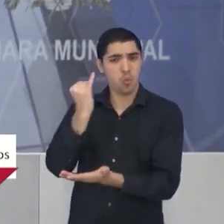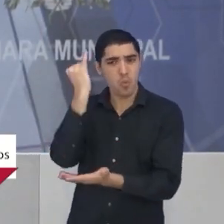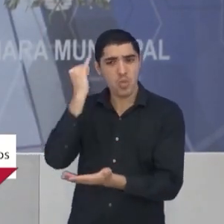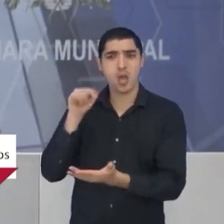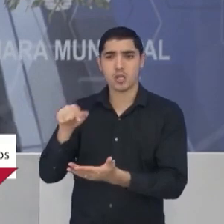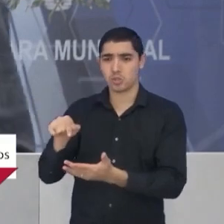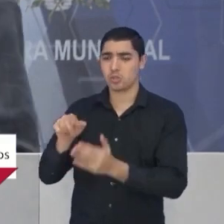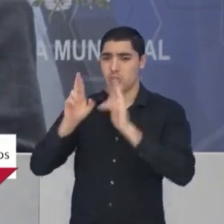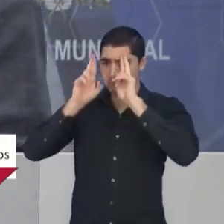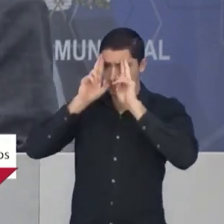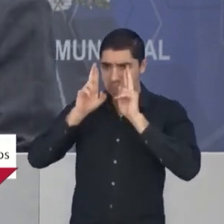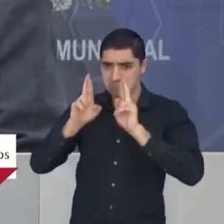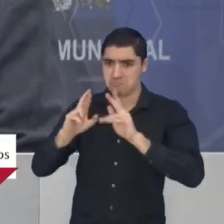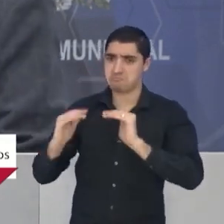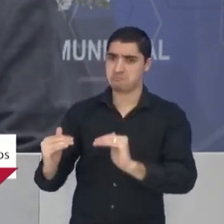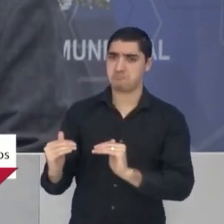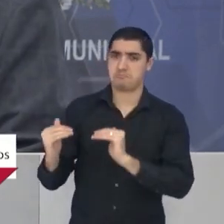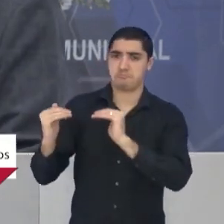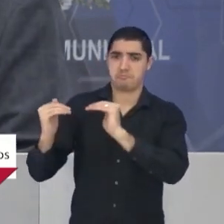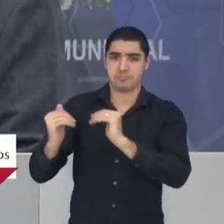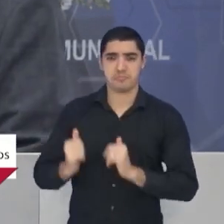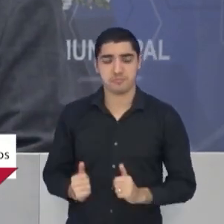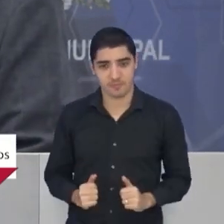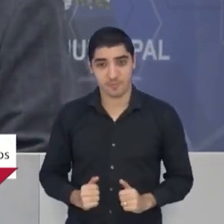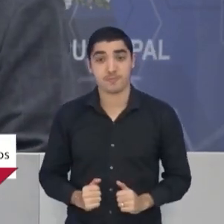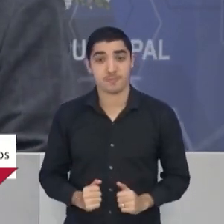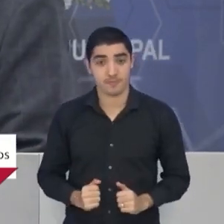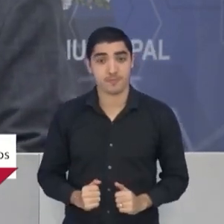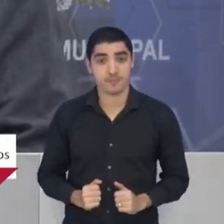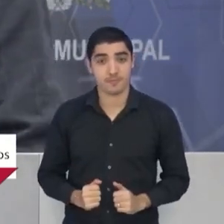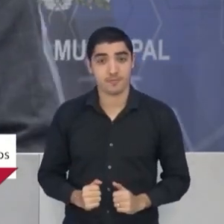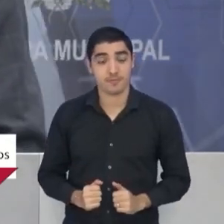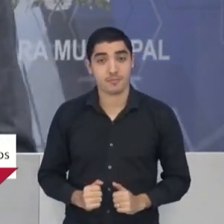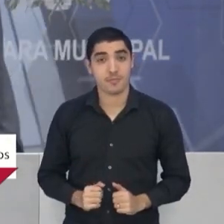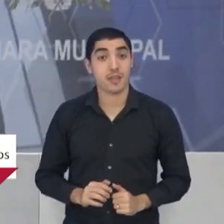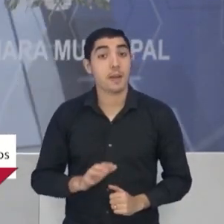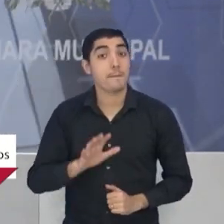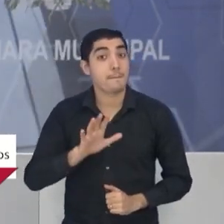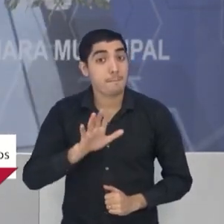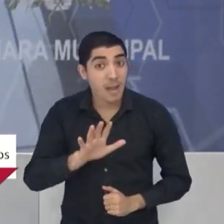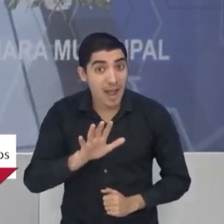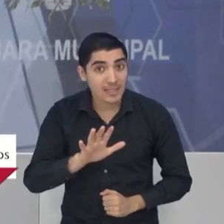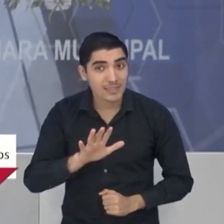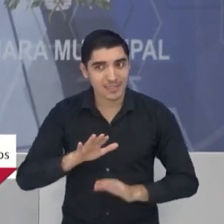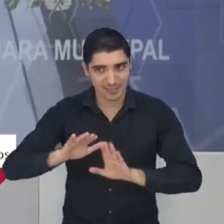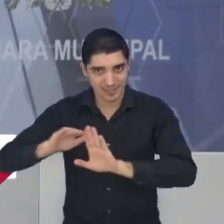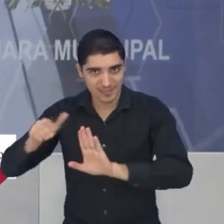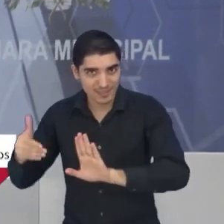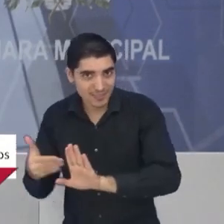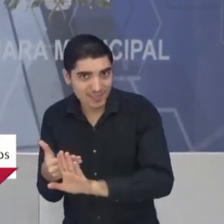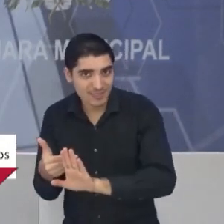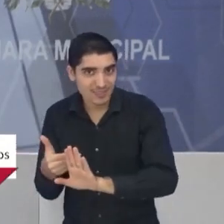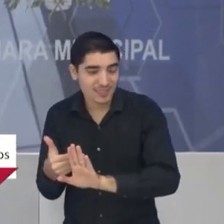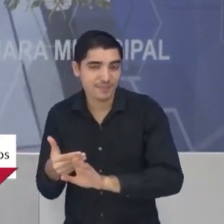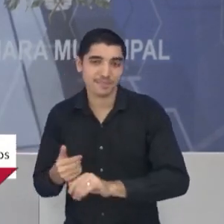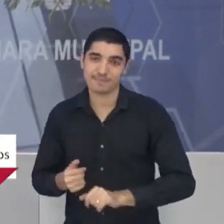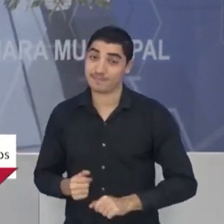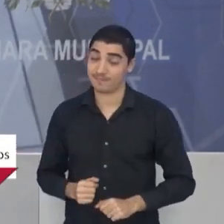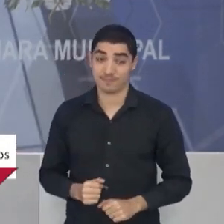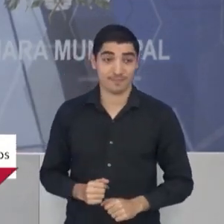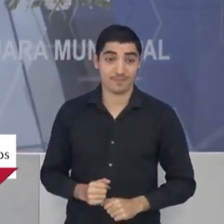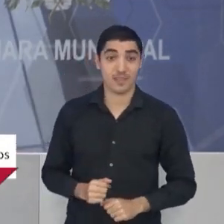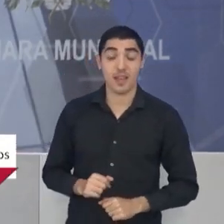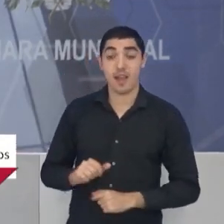importante e que entidade confiável pode não ser bem assim a